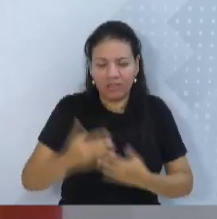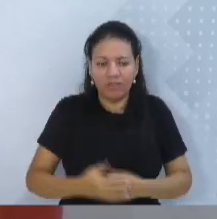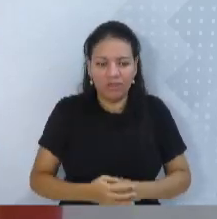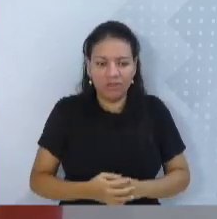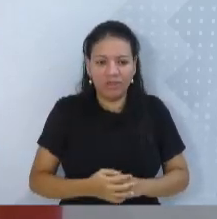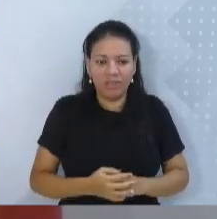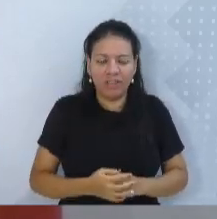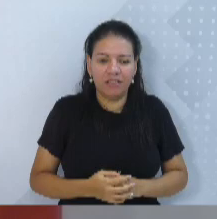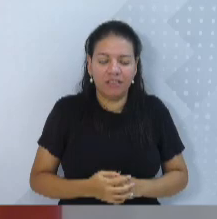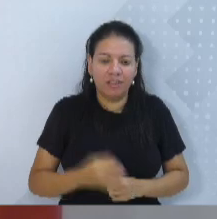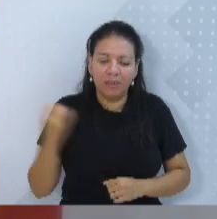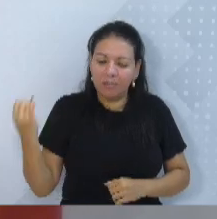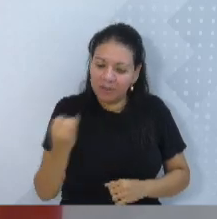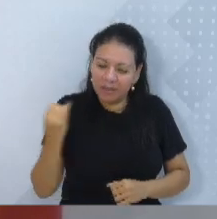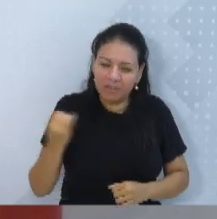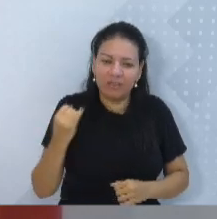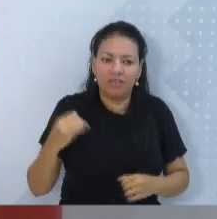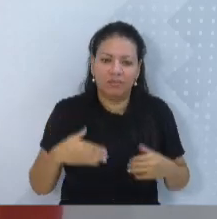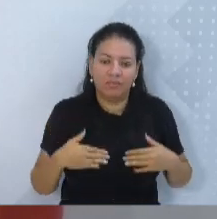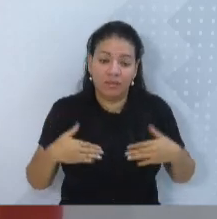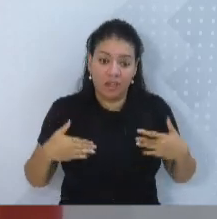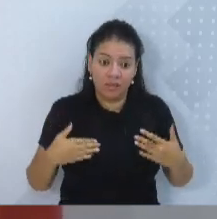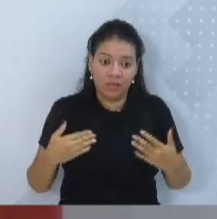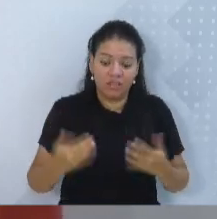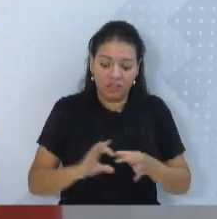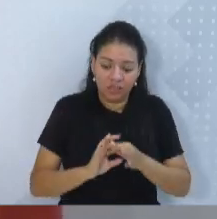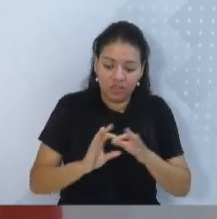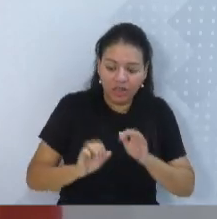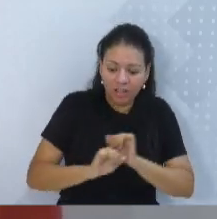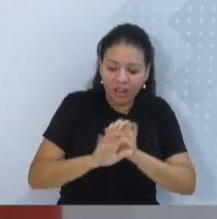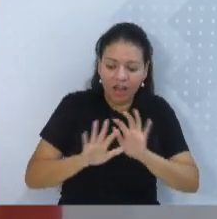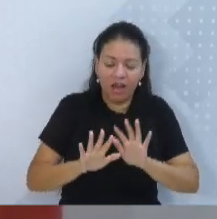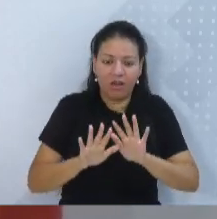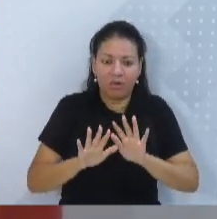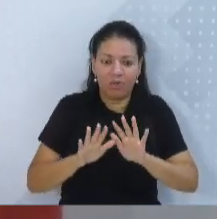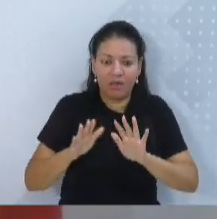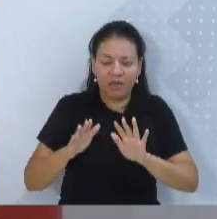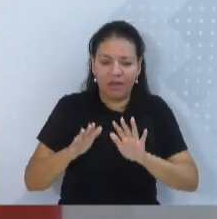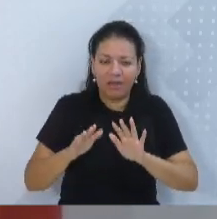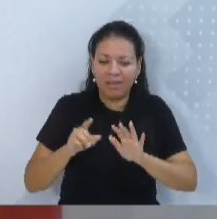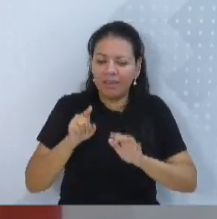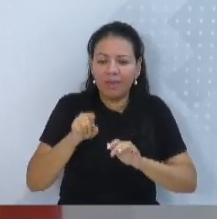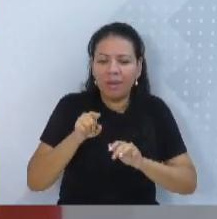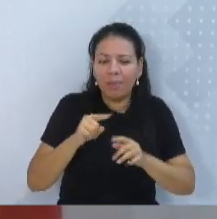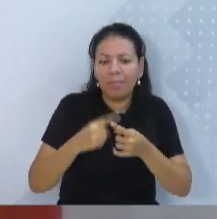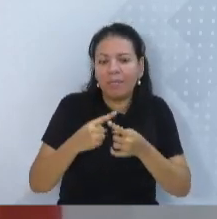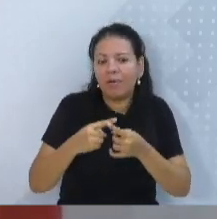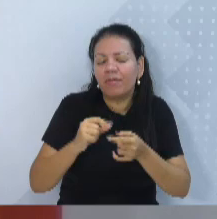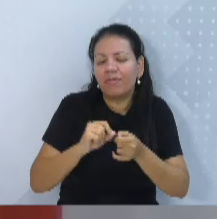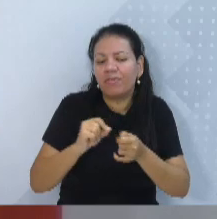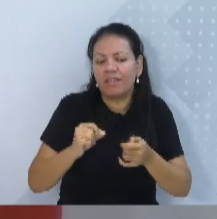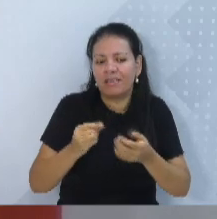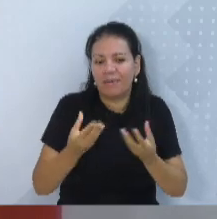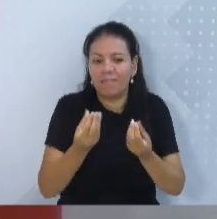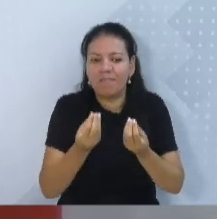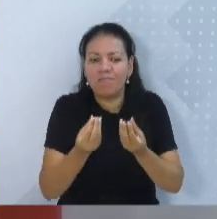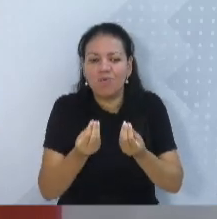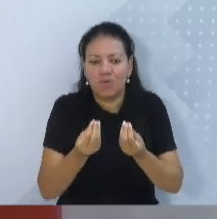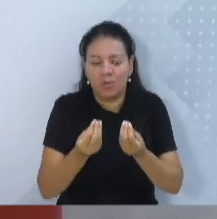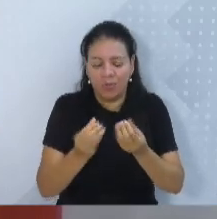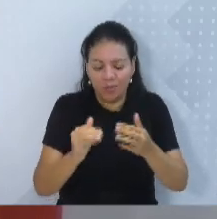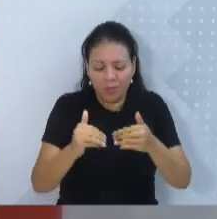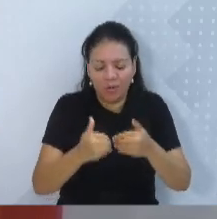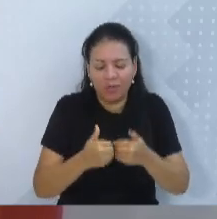dessa homenagem e deixar claro aqui Priscila que essa homenagem não é só pelo que você fez que é muito pelo